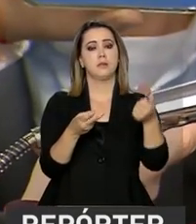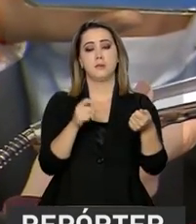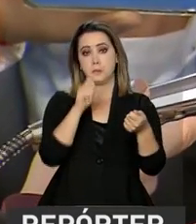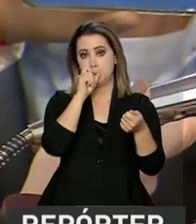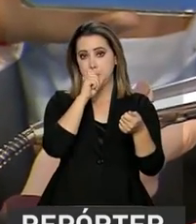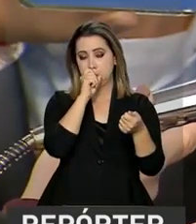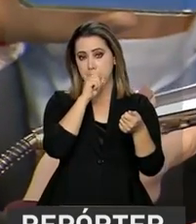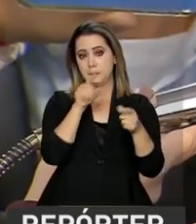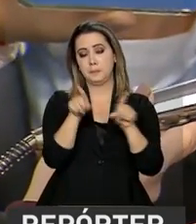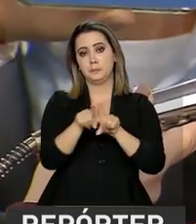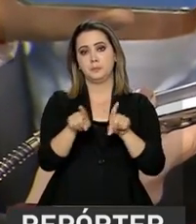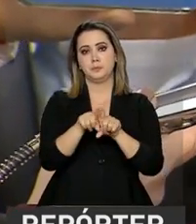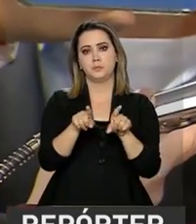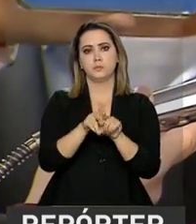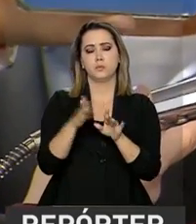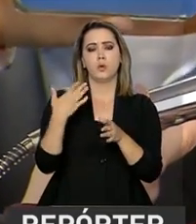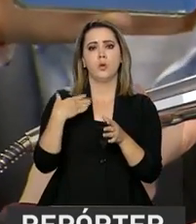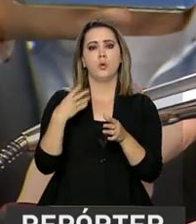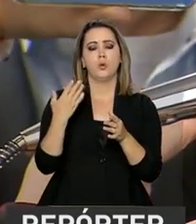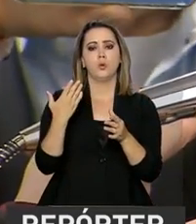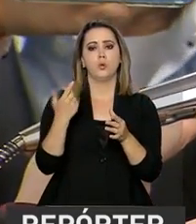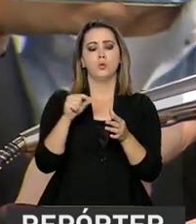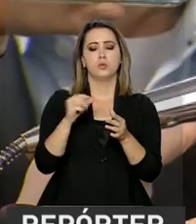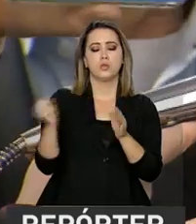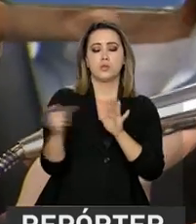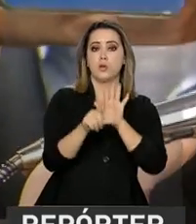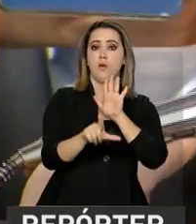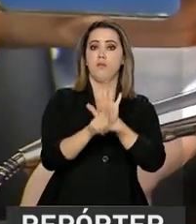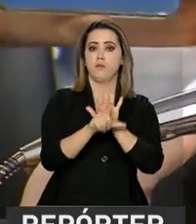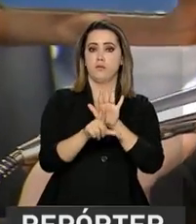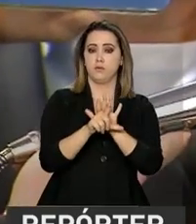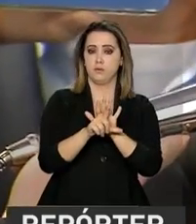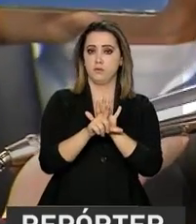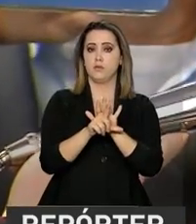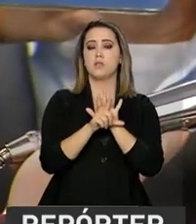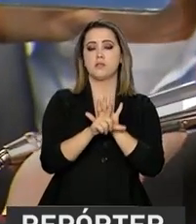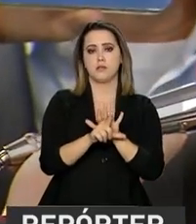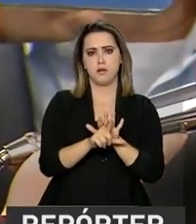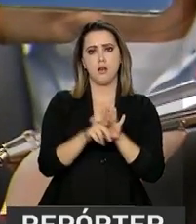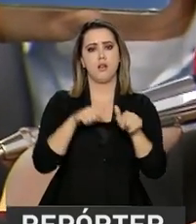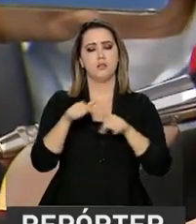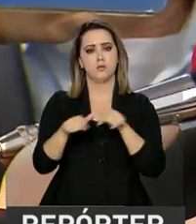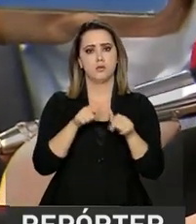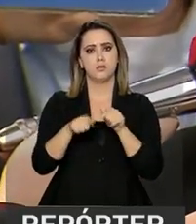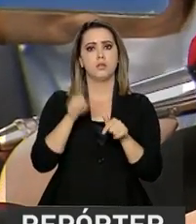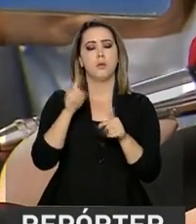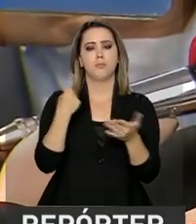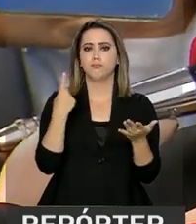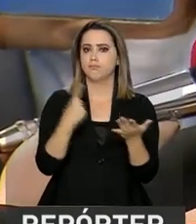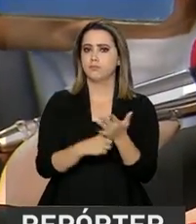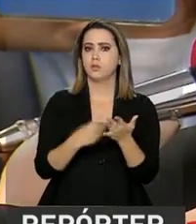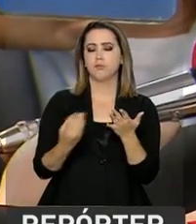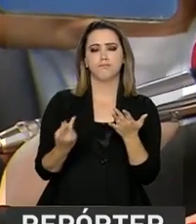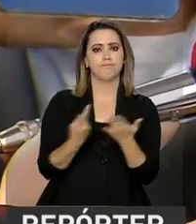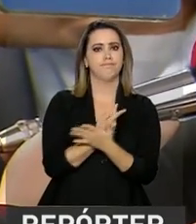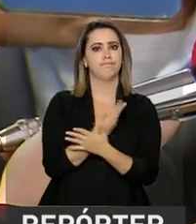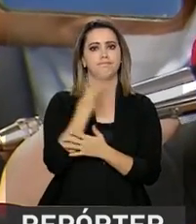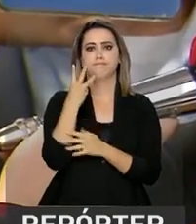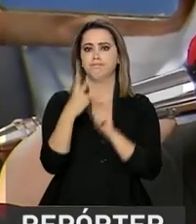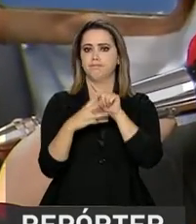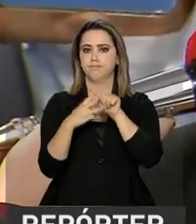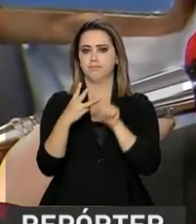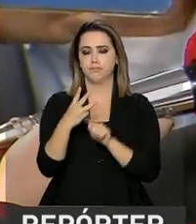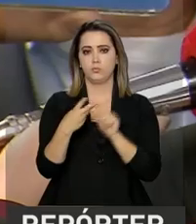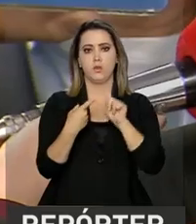deu na no encaminhamento da modernização da legislação trabalhista que foi consolidada em três eixos